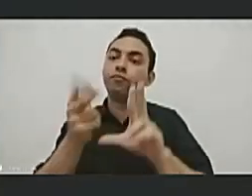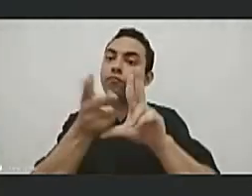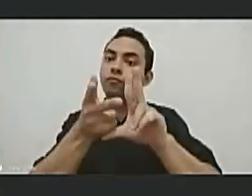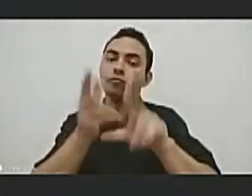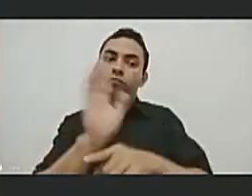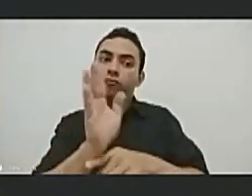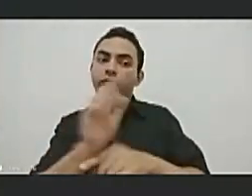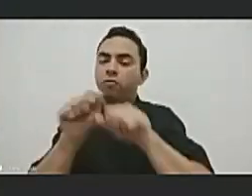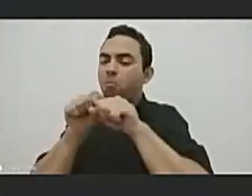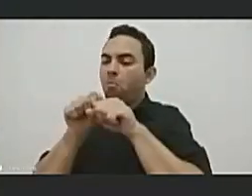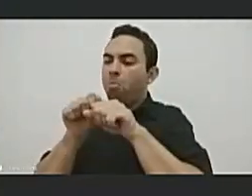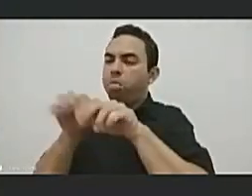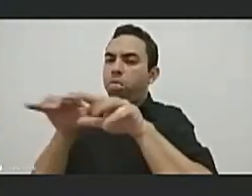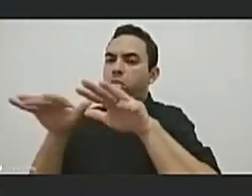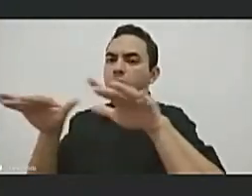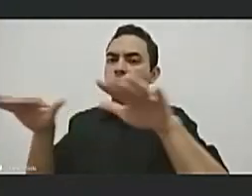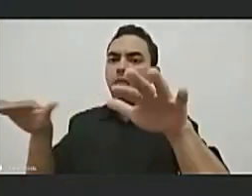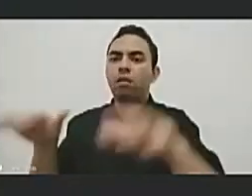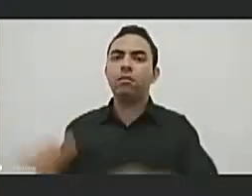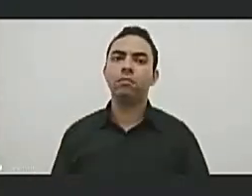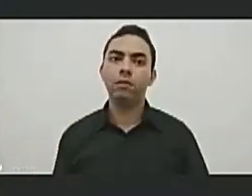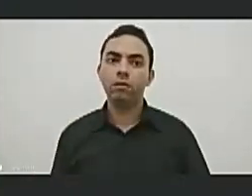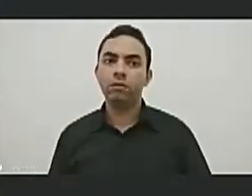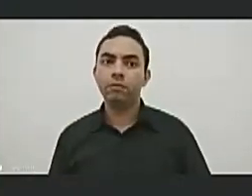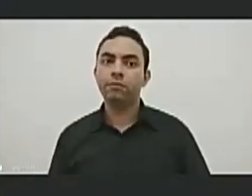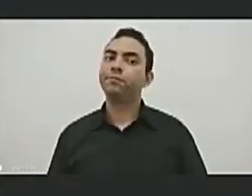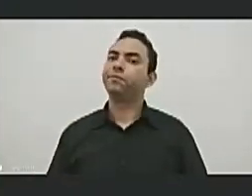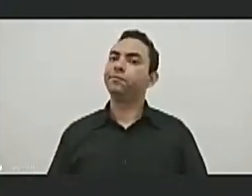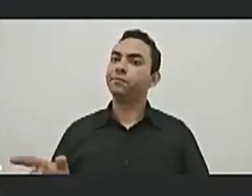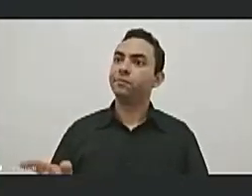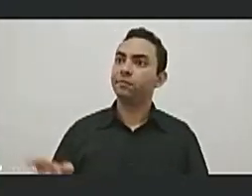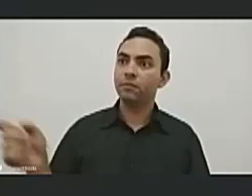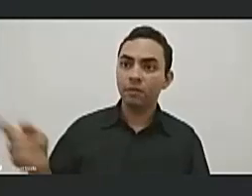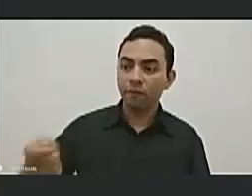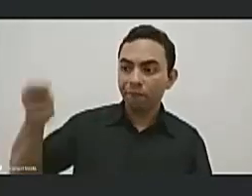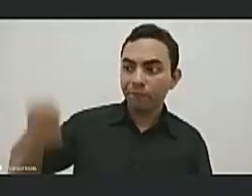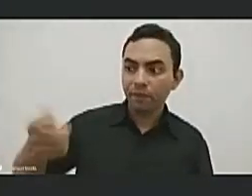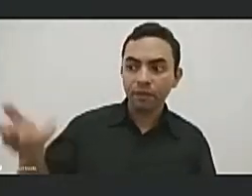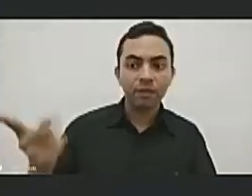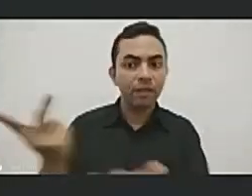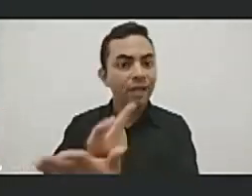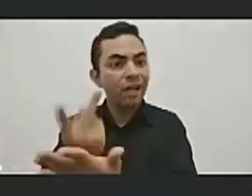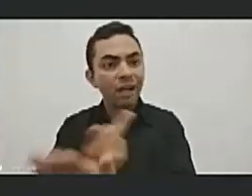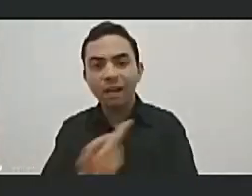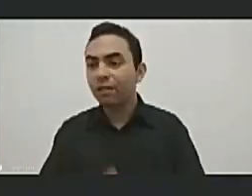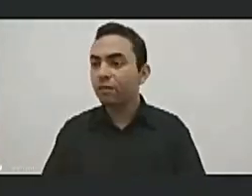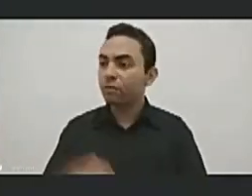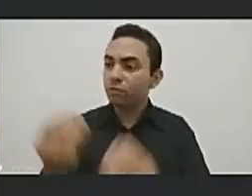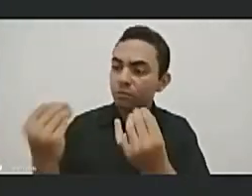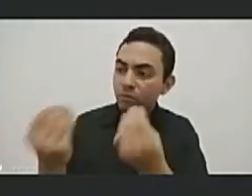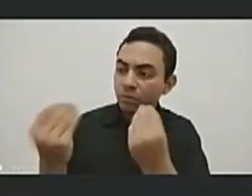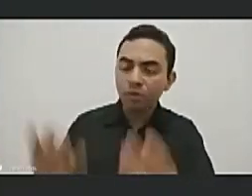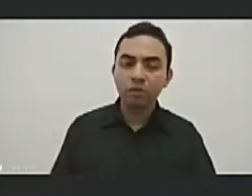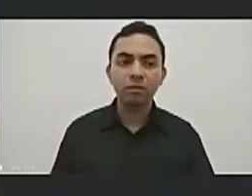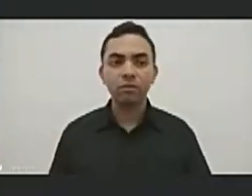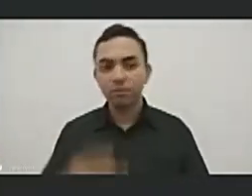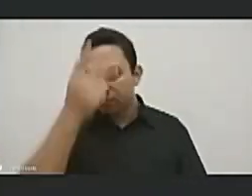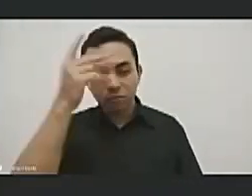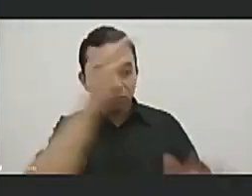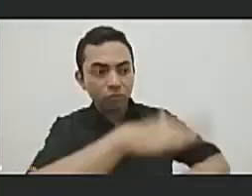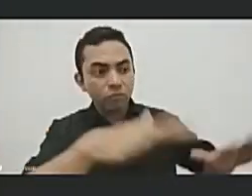crime previsto em lei com exposição da imagem das pessoas envolvidas e ainda colocando